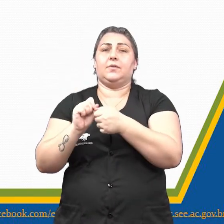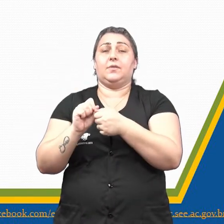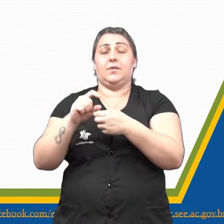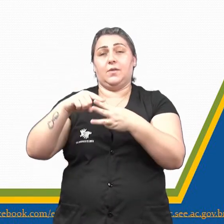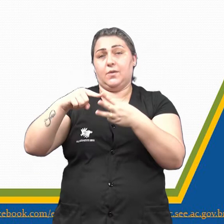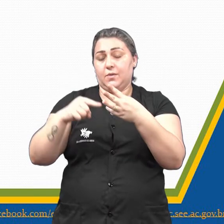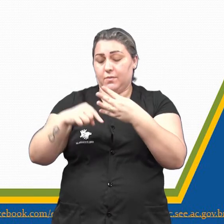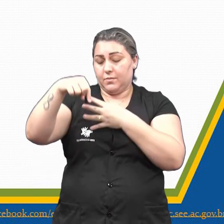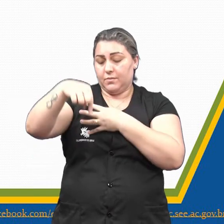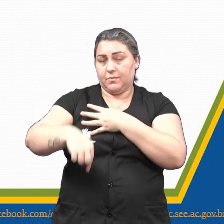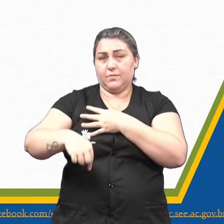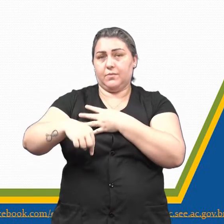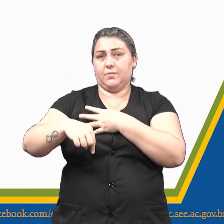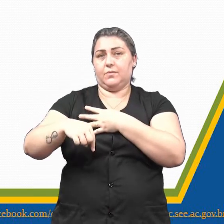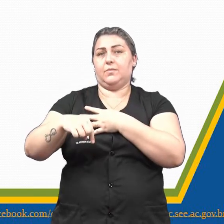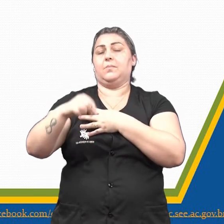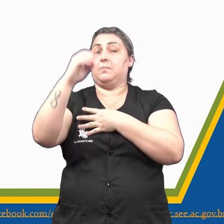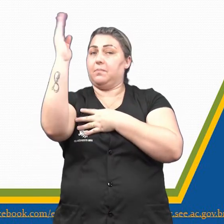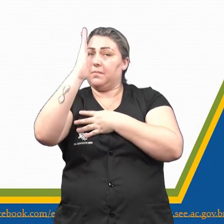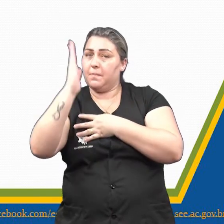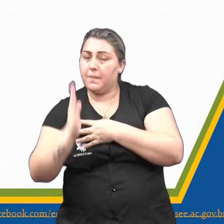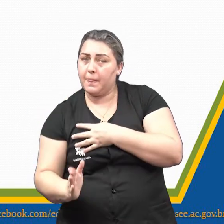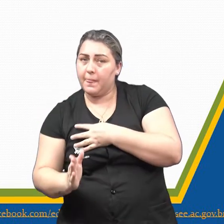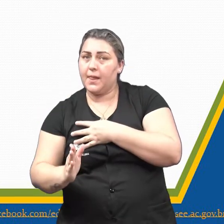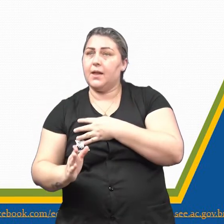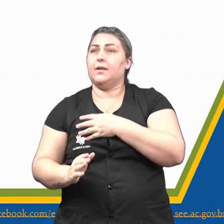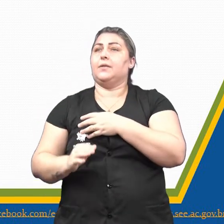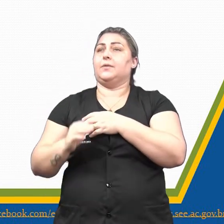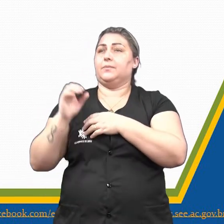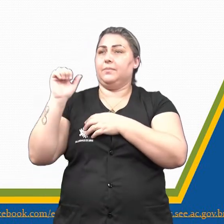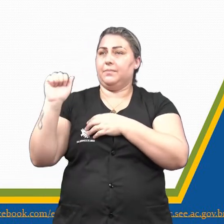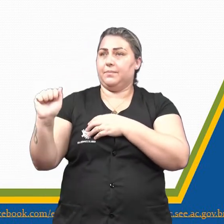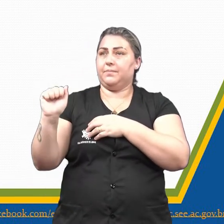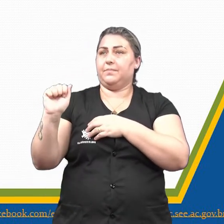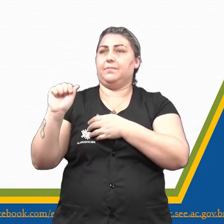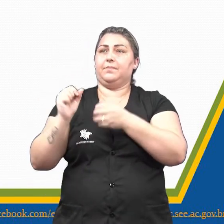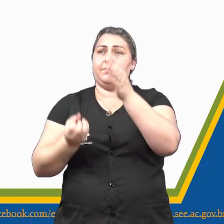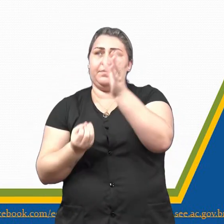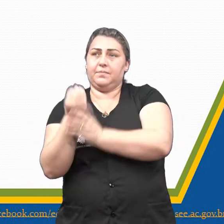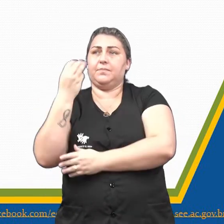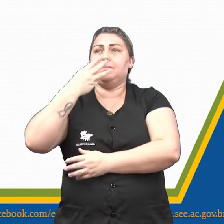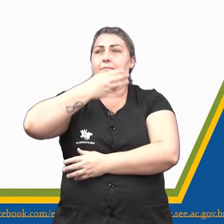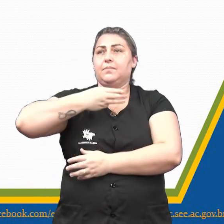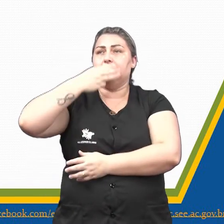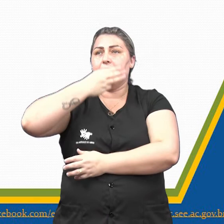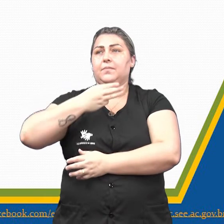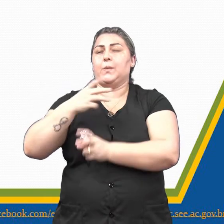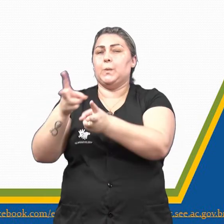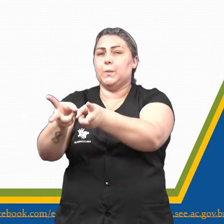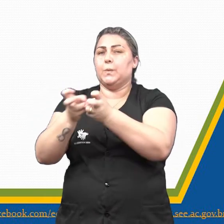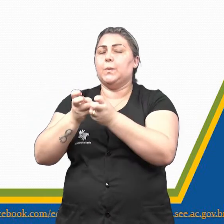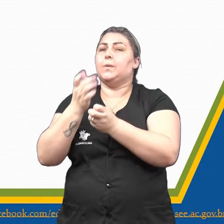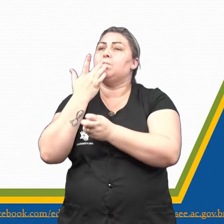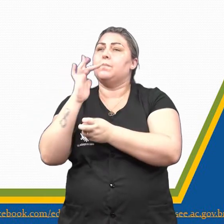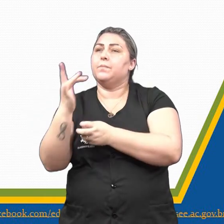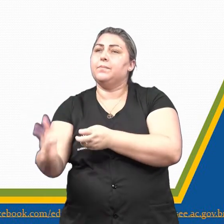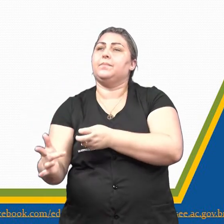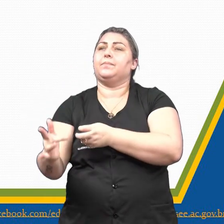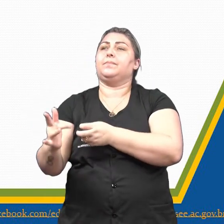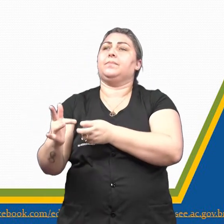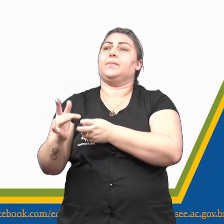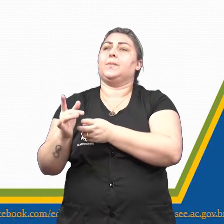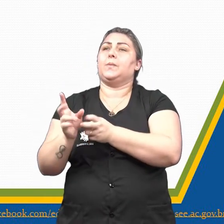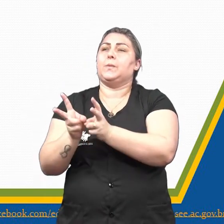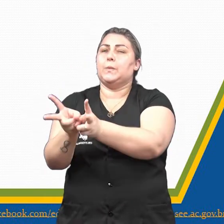trechos do litoral do Brasil, letra A produção açucareira, letra B, a exploração do ouro, letra